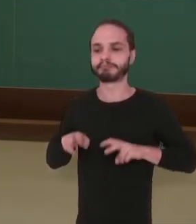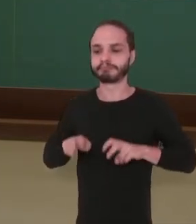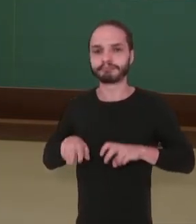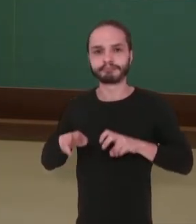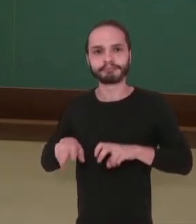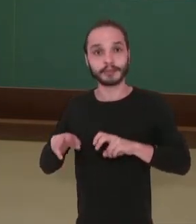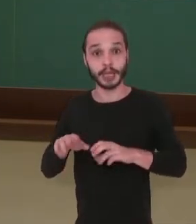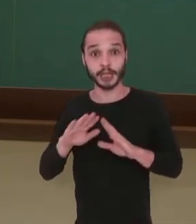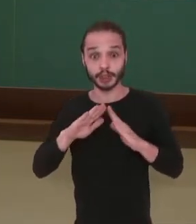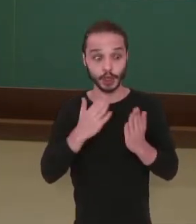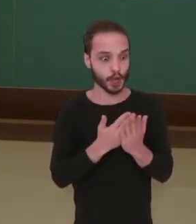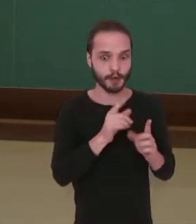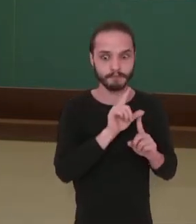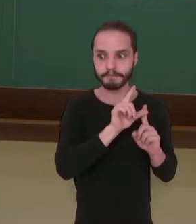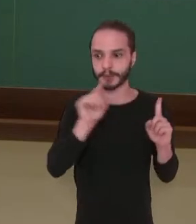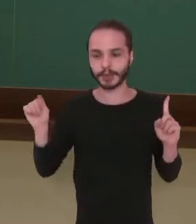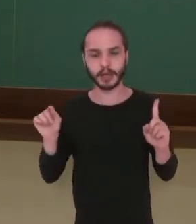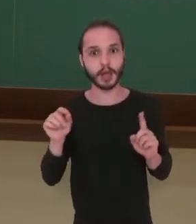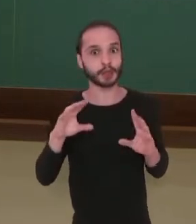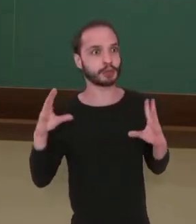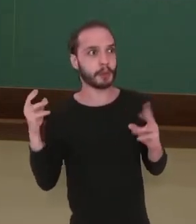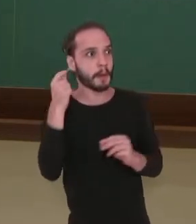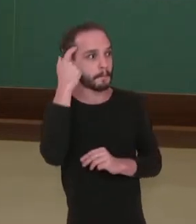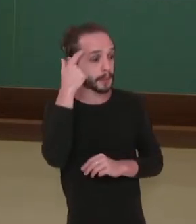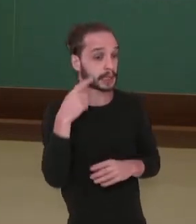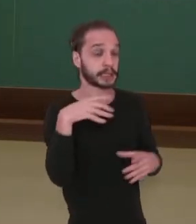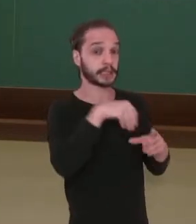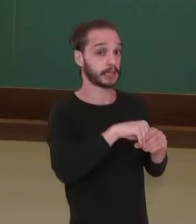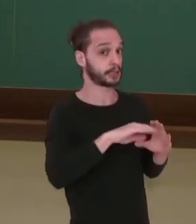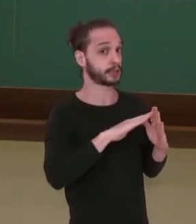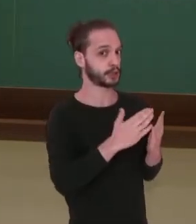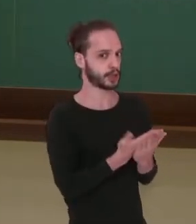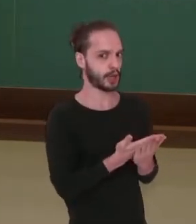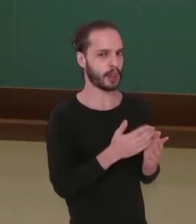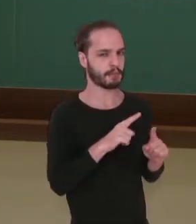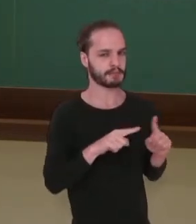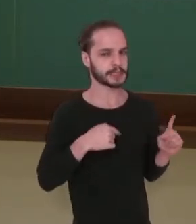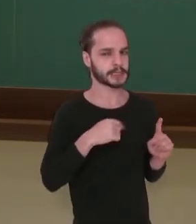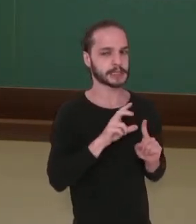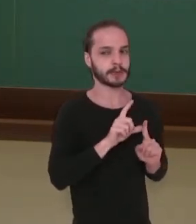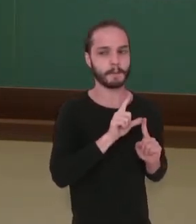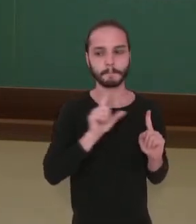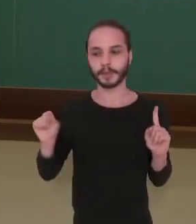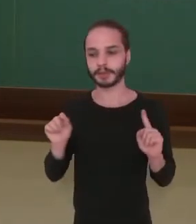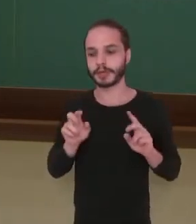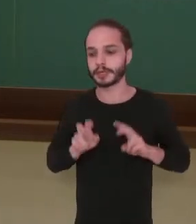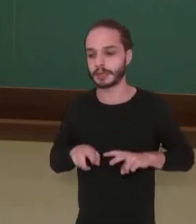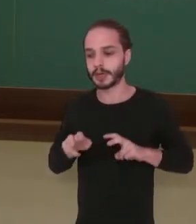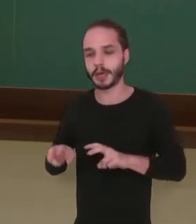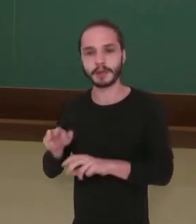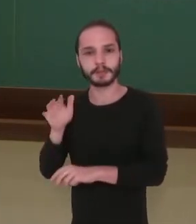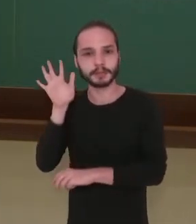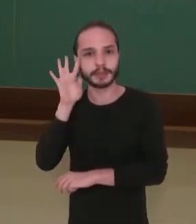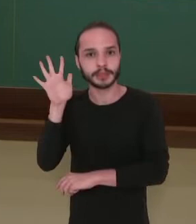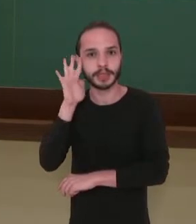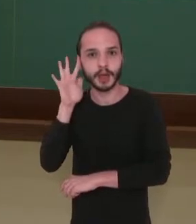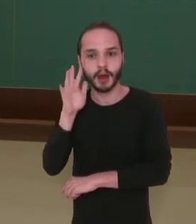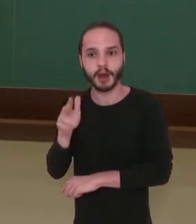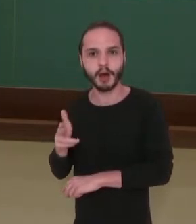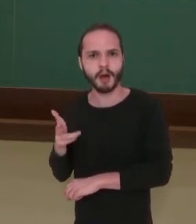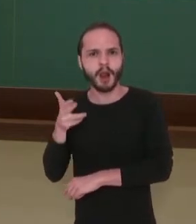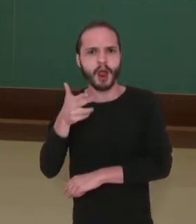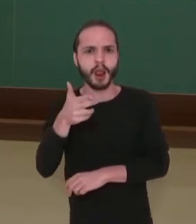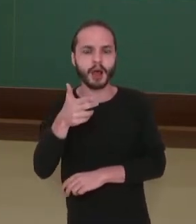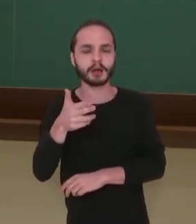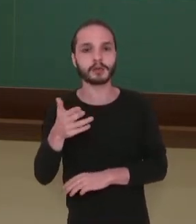escola, eles estão fora da escola, todo mundo achando que eles estão na escola, tá? Se no caminho forem assaltados. E agora, o que